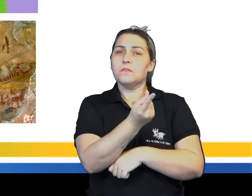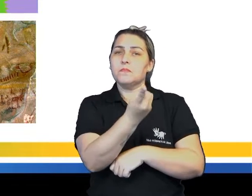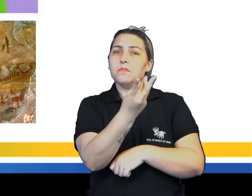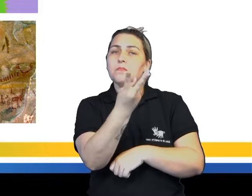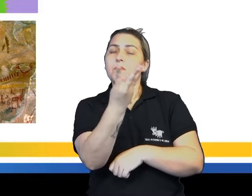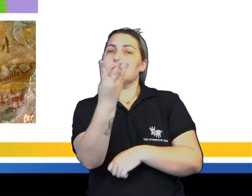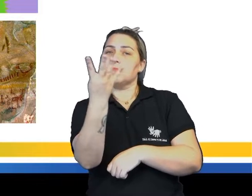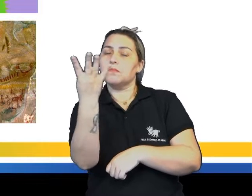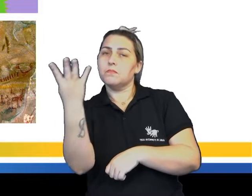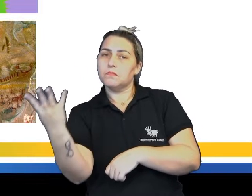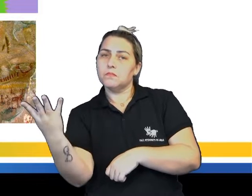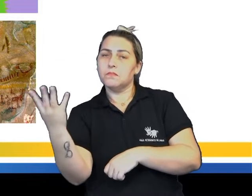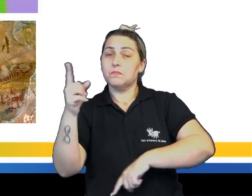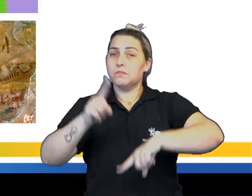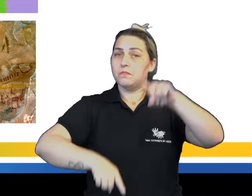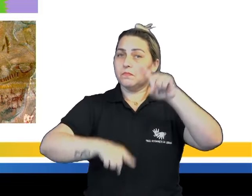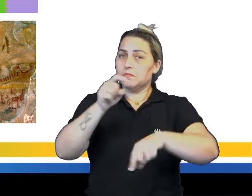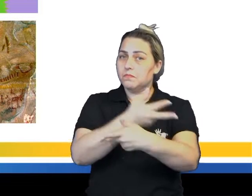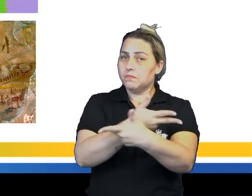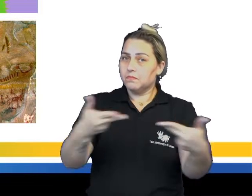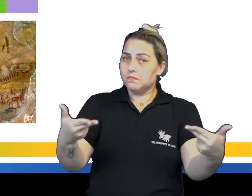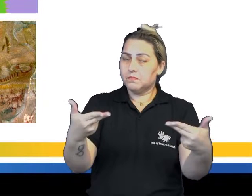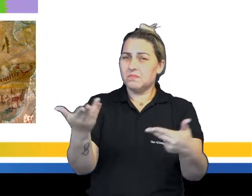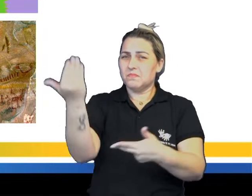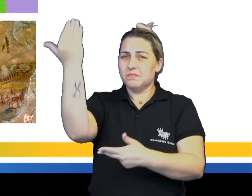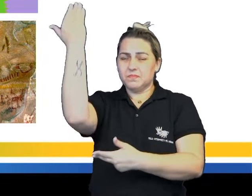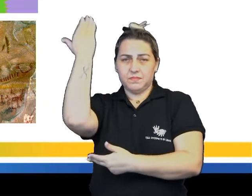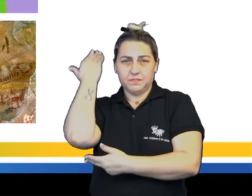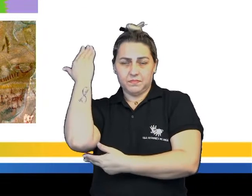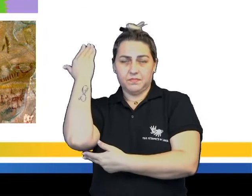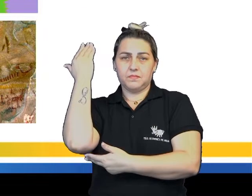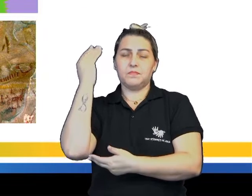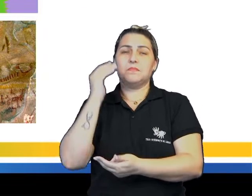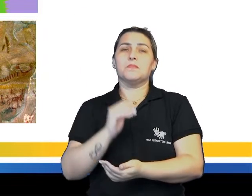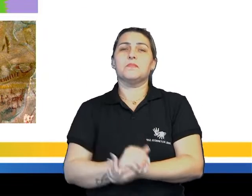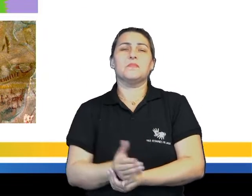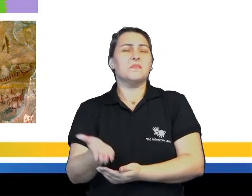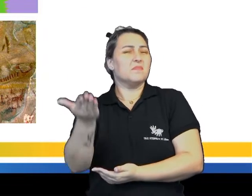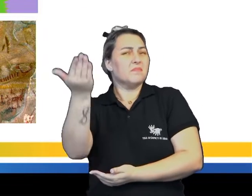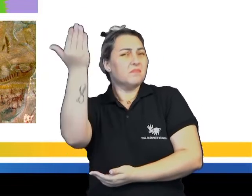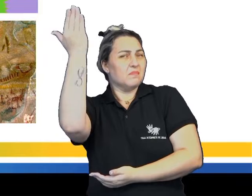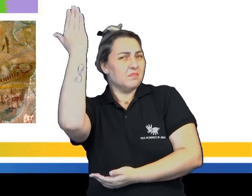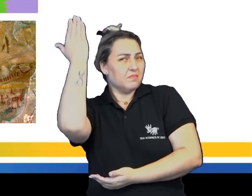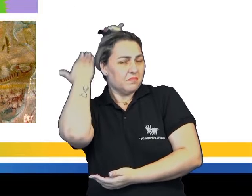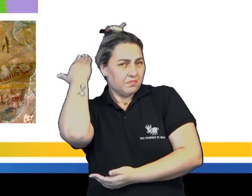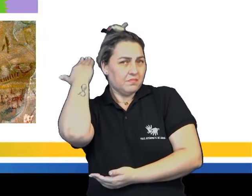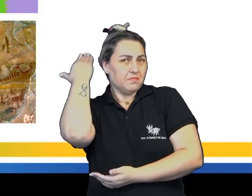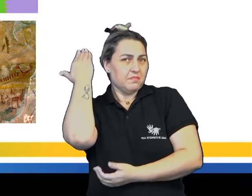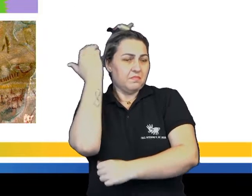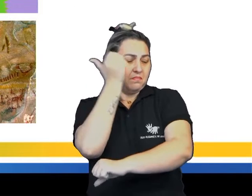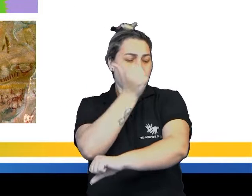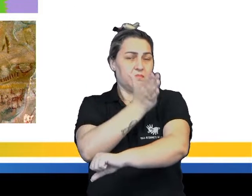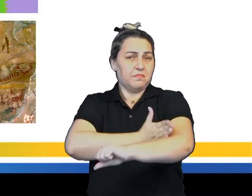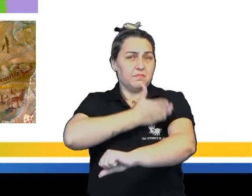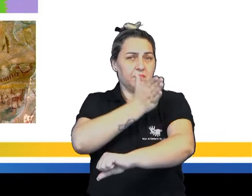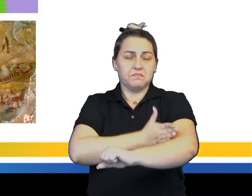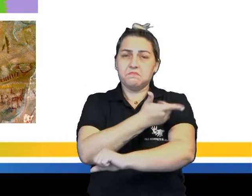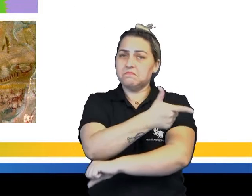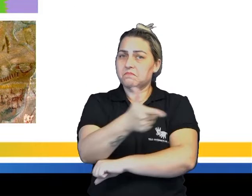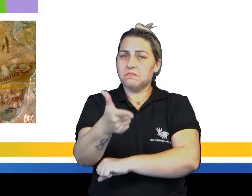de quantificar as coisas. Antigamente, muito antigamente,